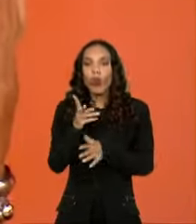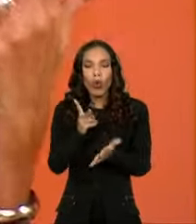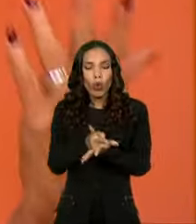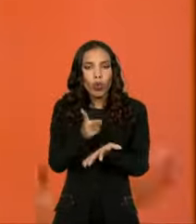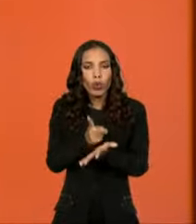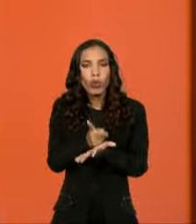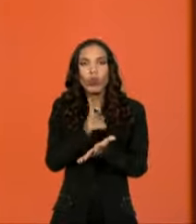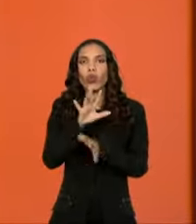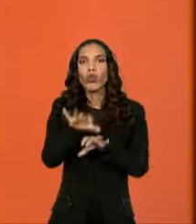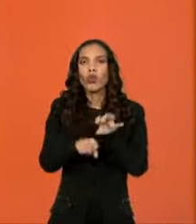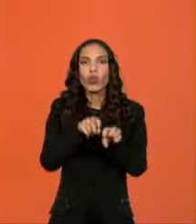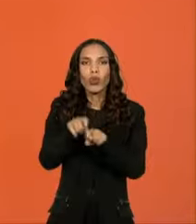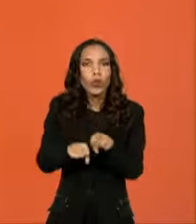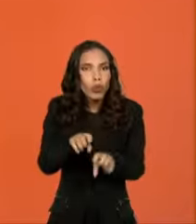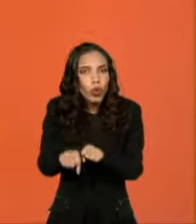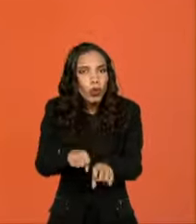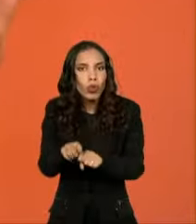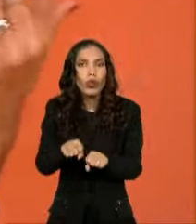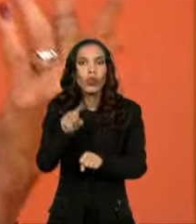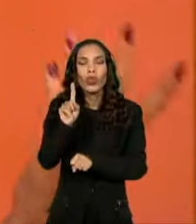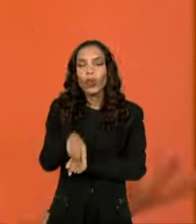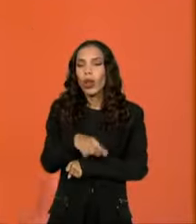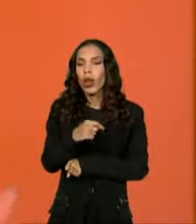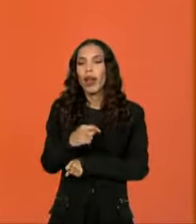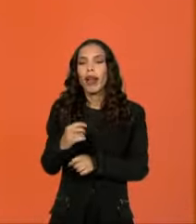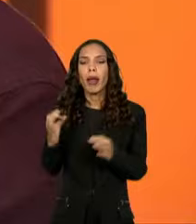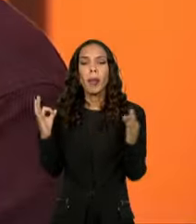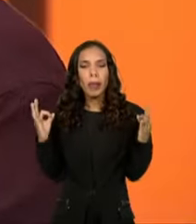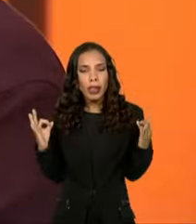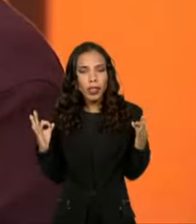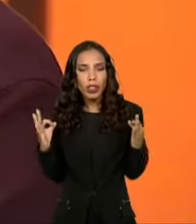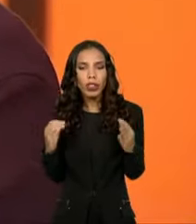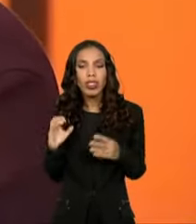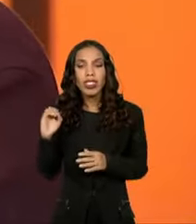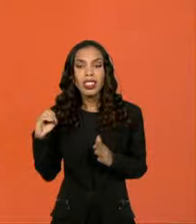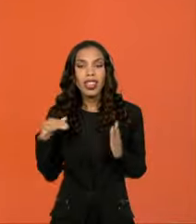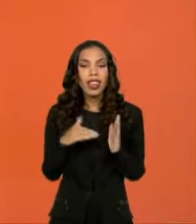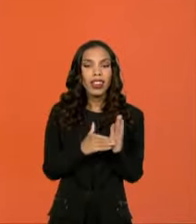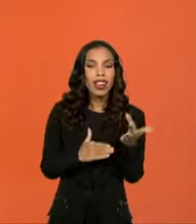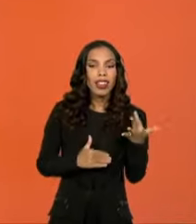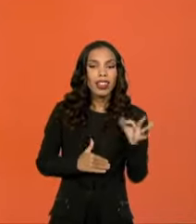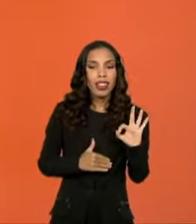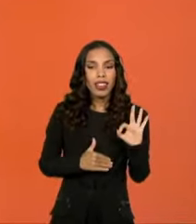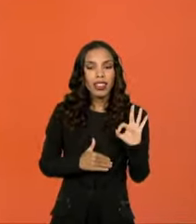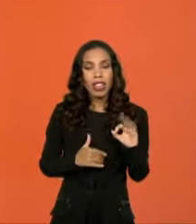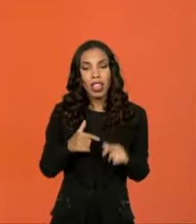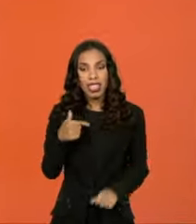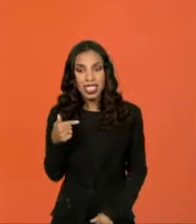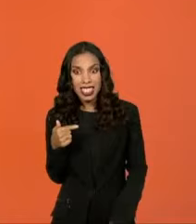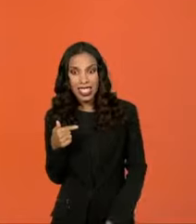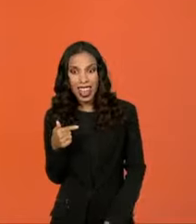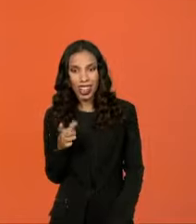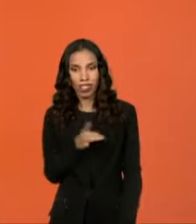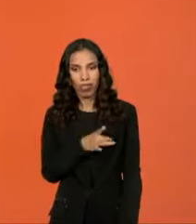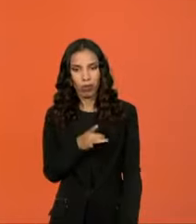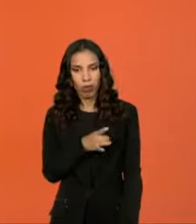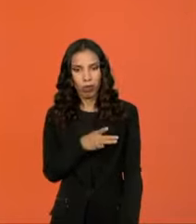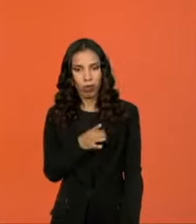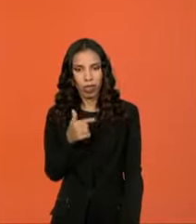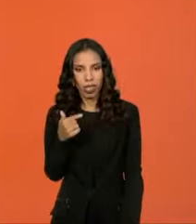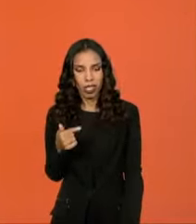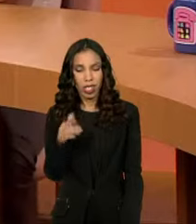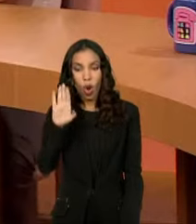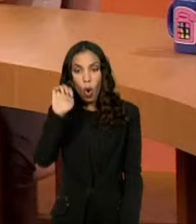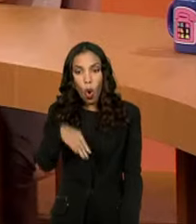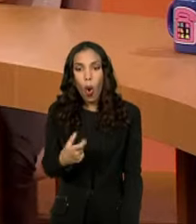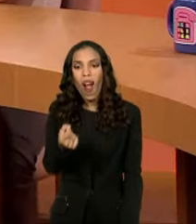faço, tento meditação. Meditação é maravilhoso. 0 a 10 hoje, tá como? 7. Te ajuda. 7 com